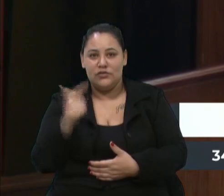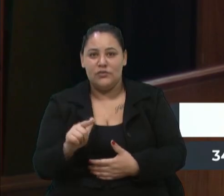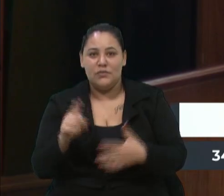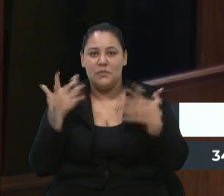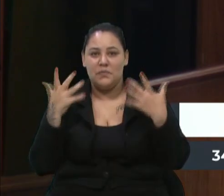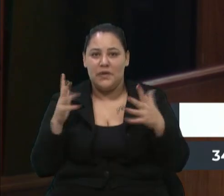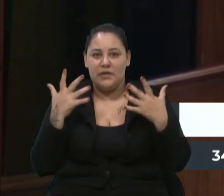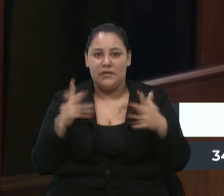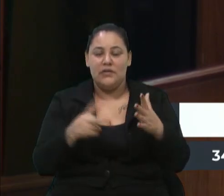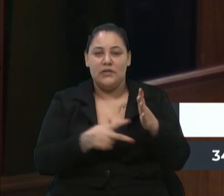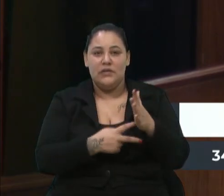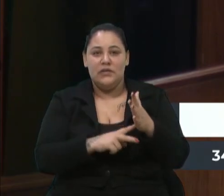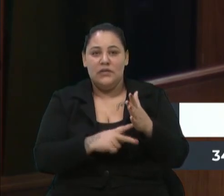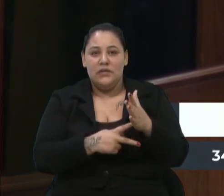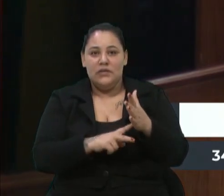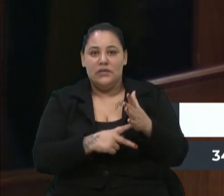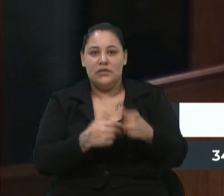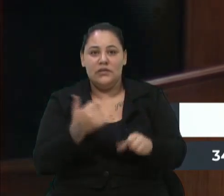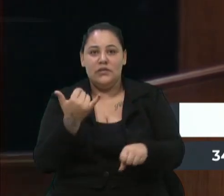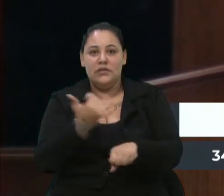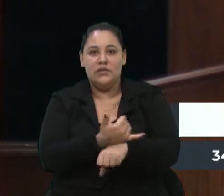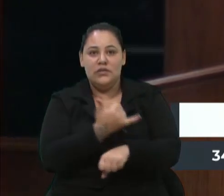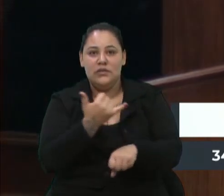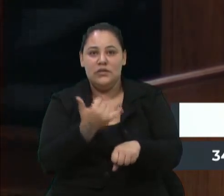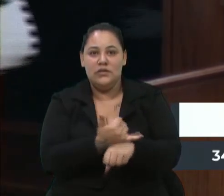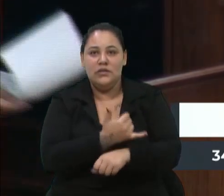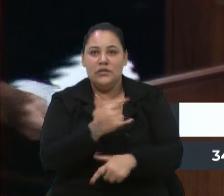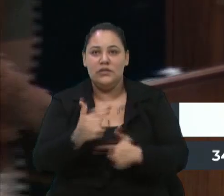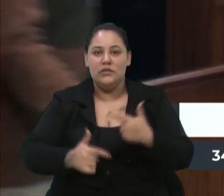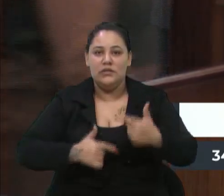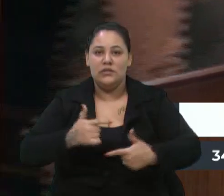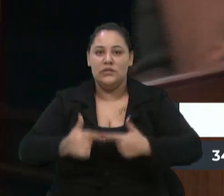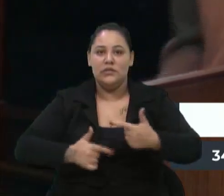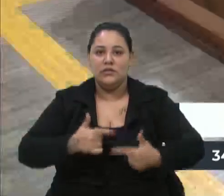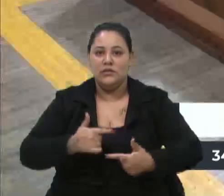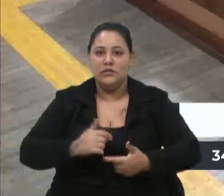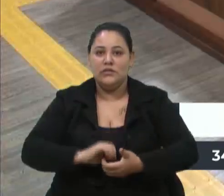sindicatos metalúrgicos, os trabalhadores da categoria e toda a direção. Muito obrigado. Obrigado.